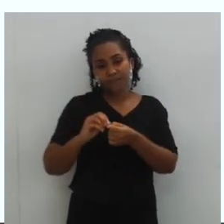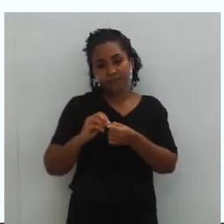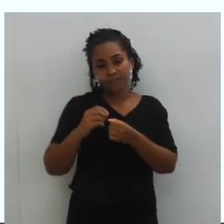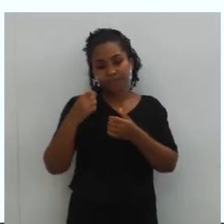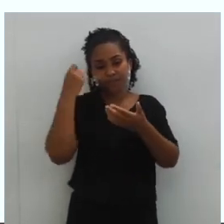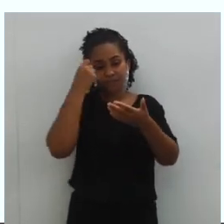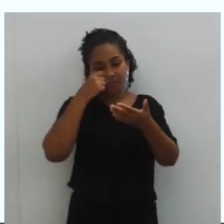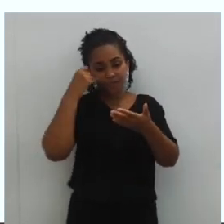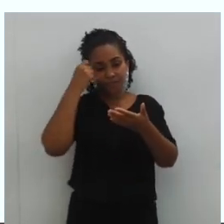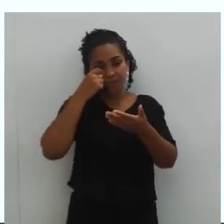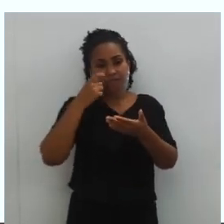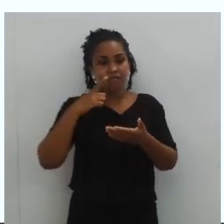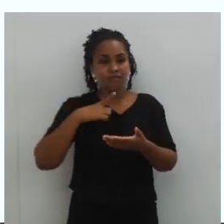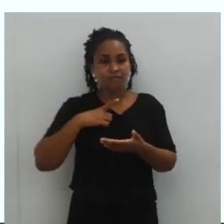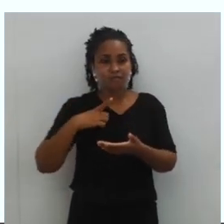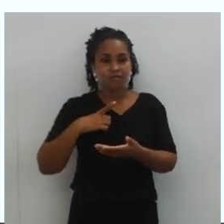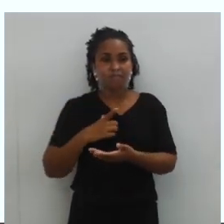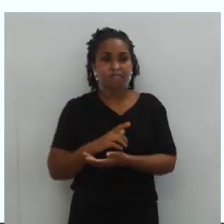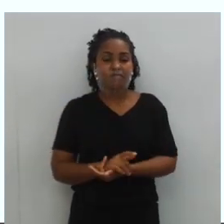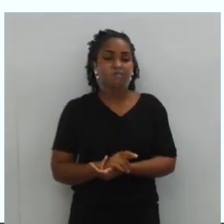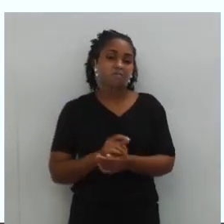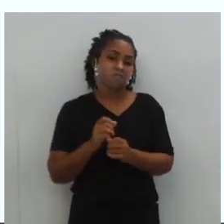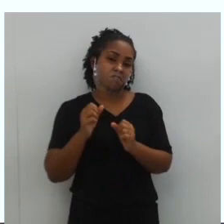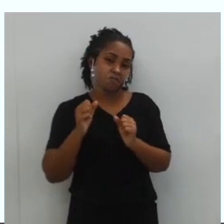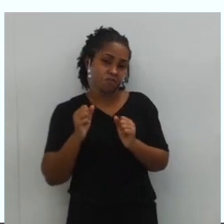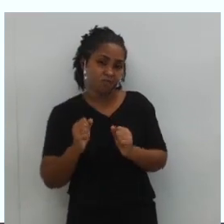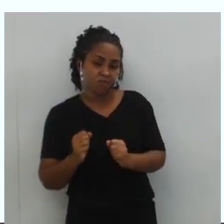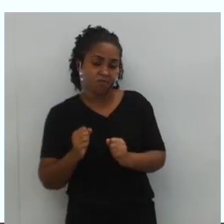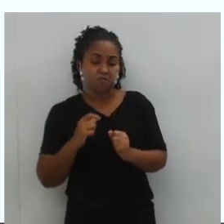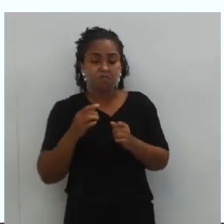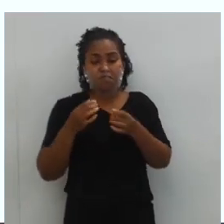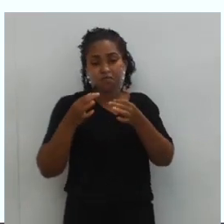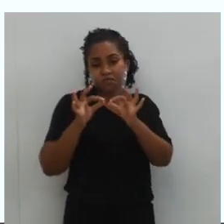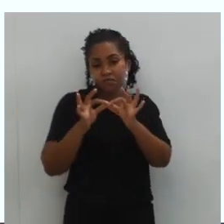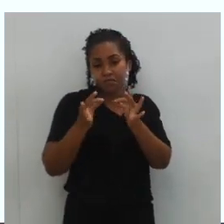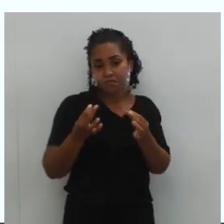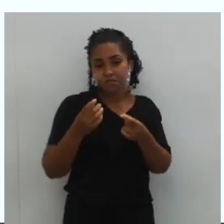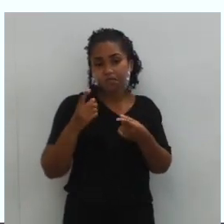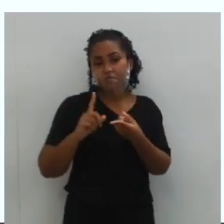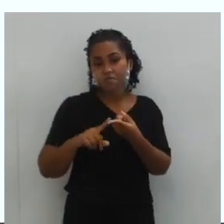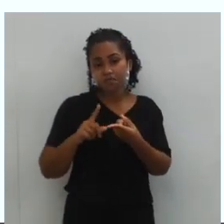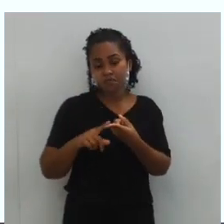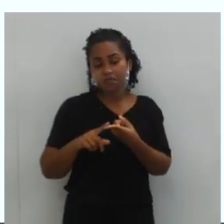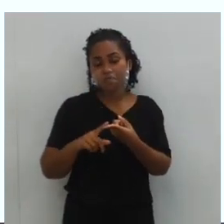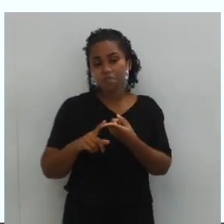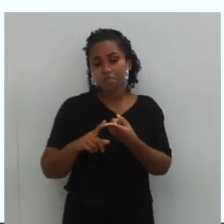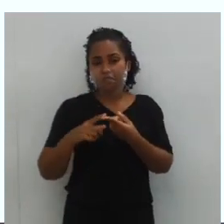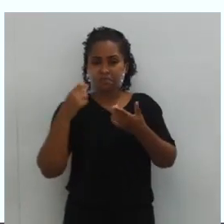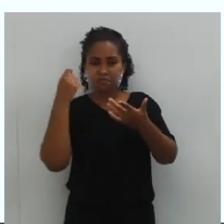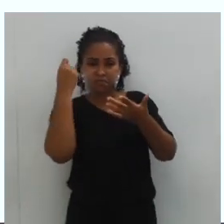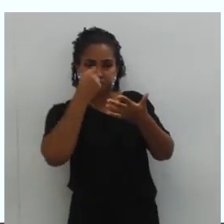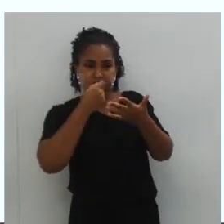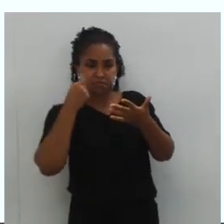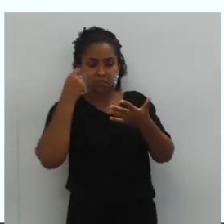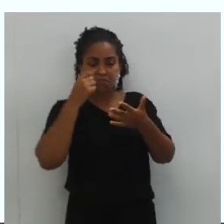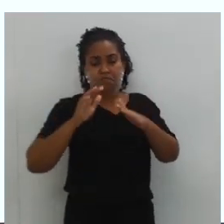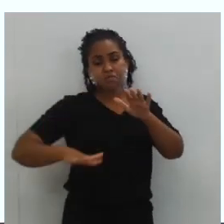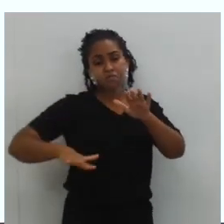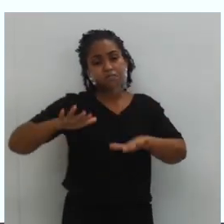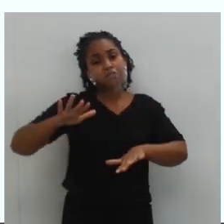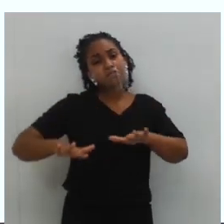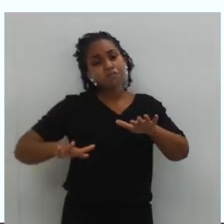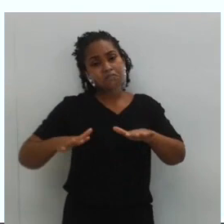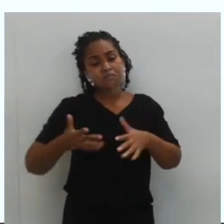por determinado personagem, que pode ser maquiagens mais simples, como também maquiagens super elaboradas, dependendo do que for feito, né?